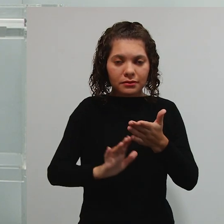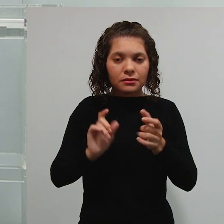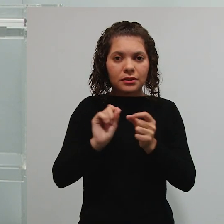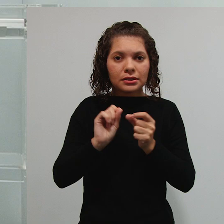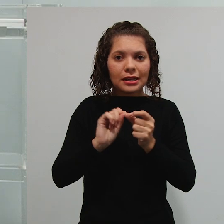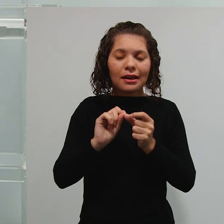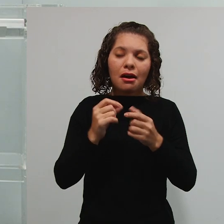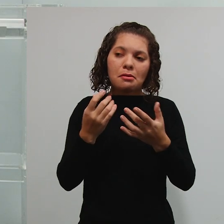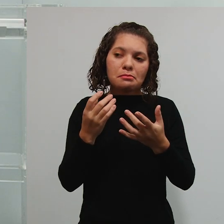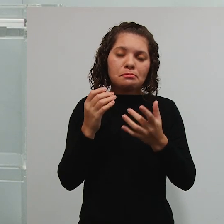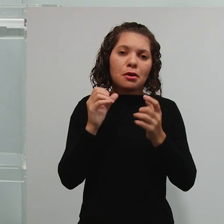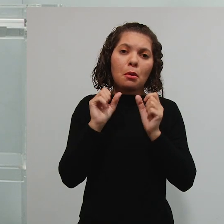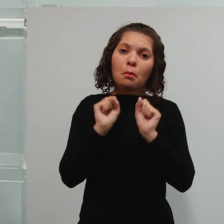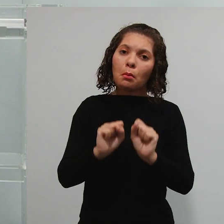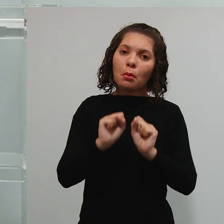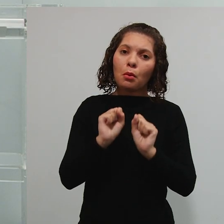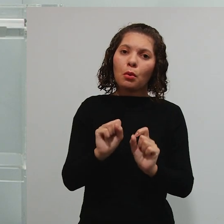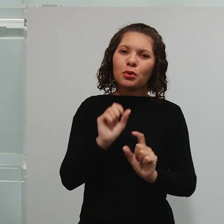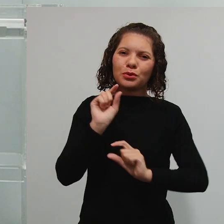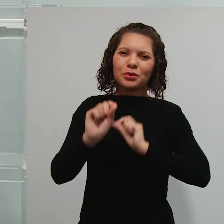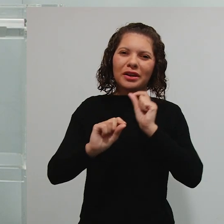Esses eventos podem